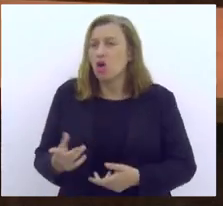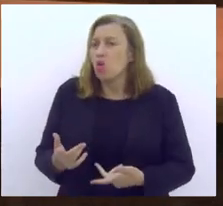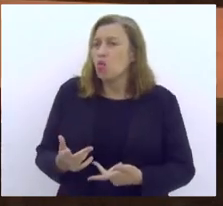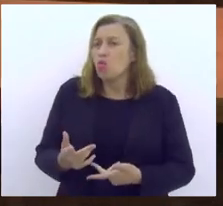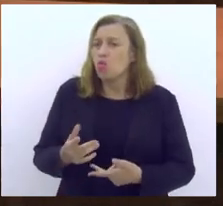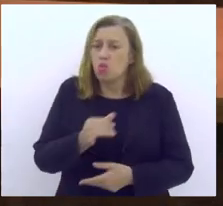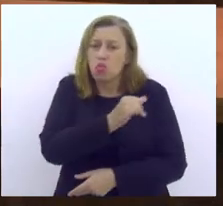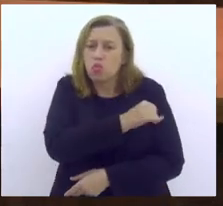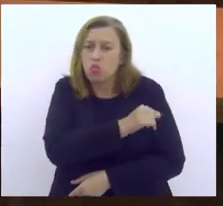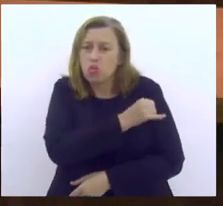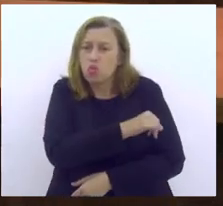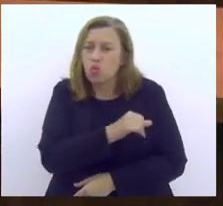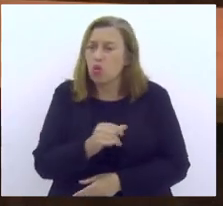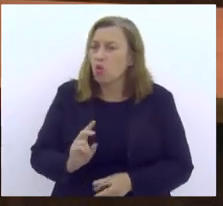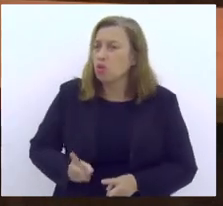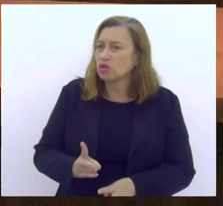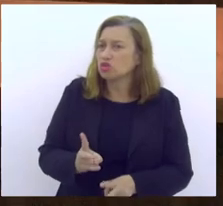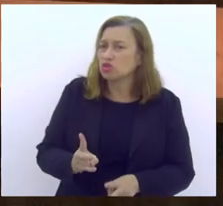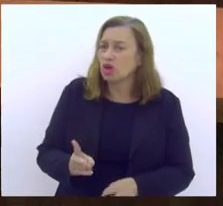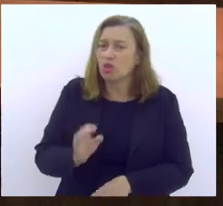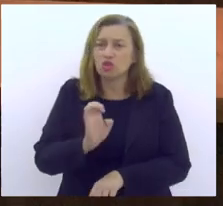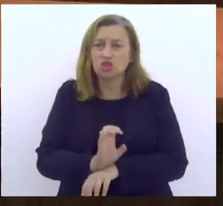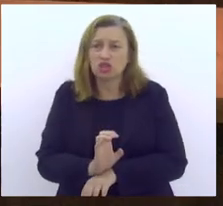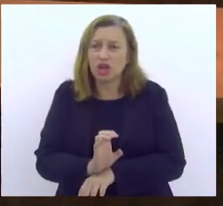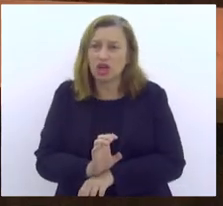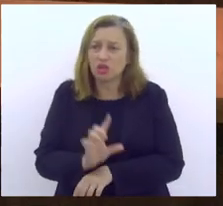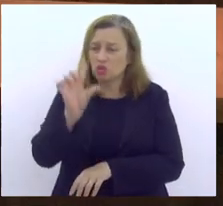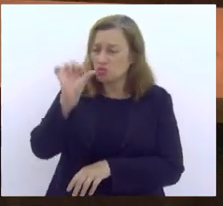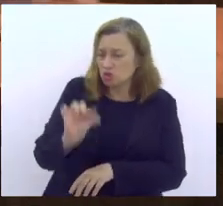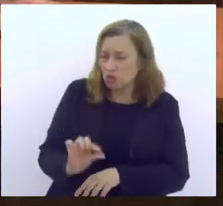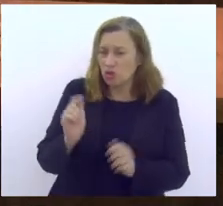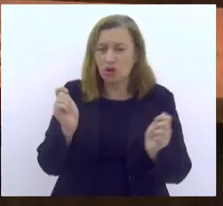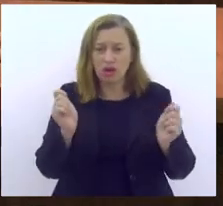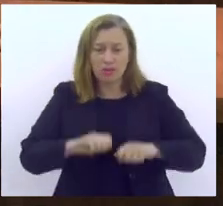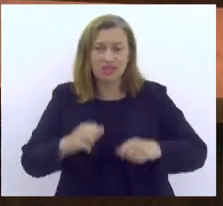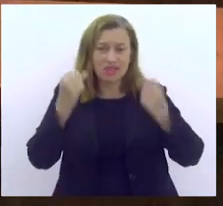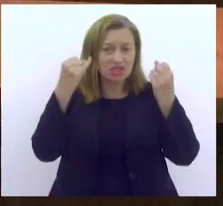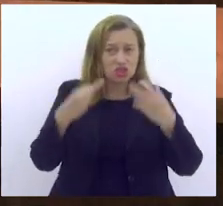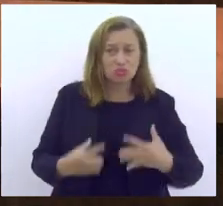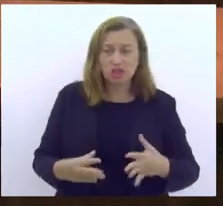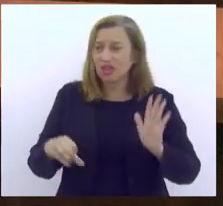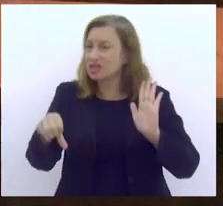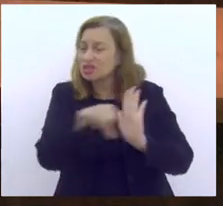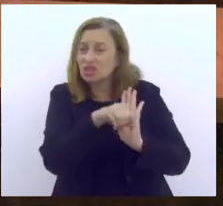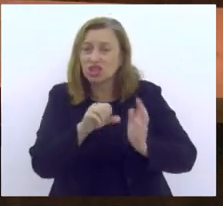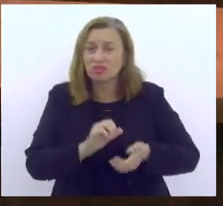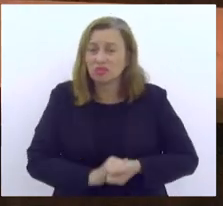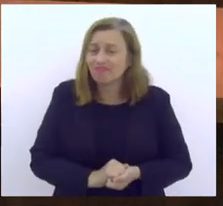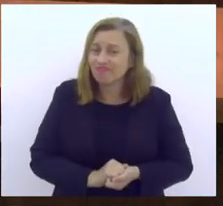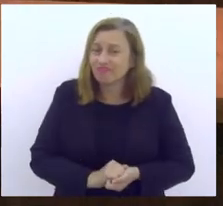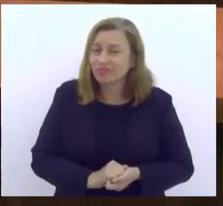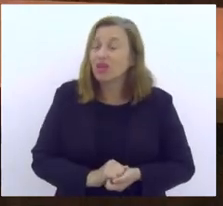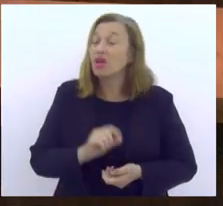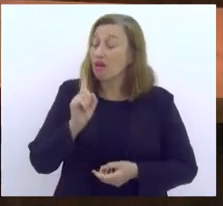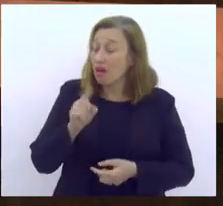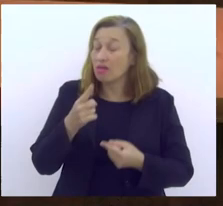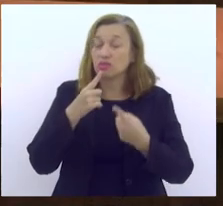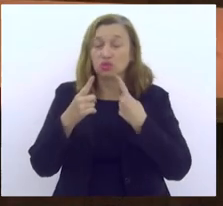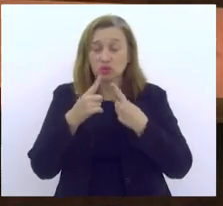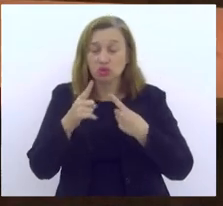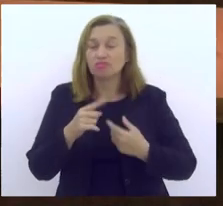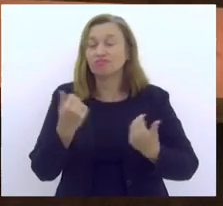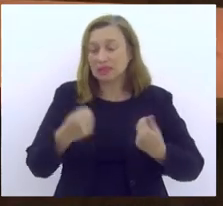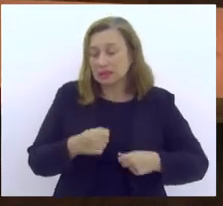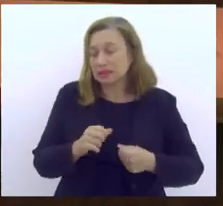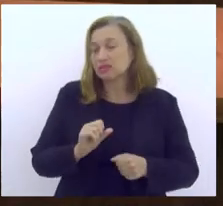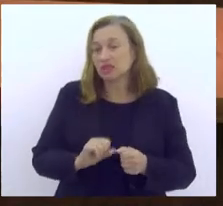continuar sendo um dos estados do Brasil com menor capacidade de esclarecimento de crime. Esse é um debate que a gente